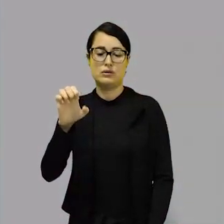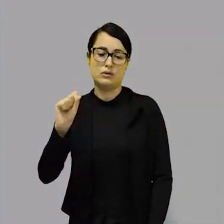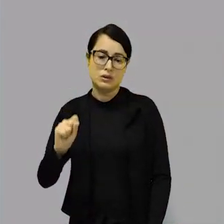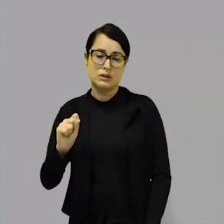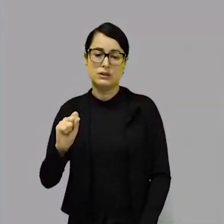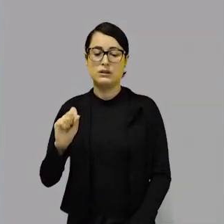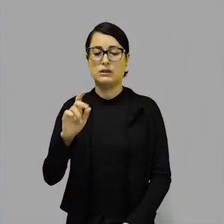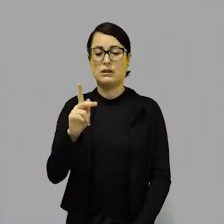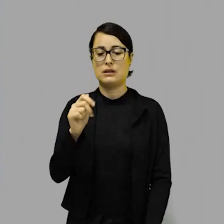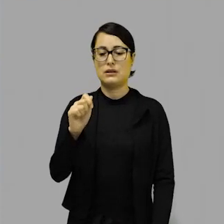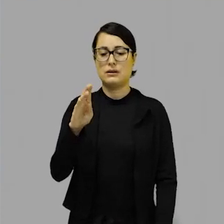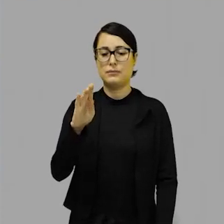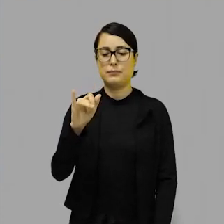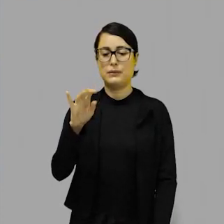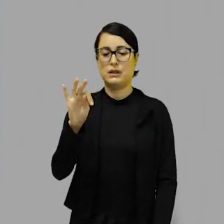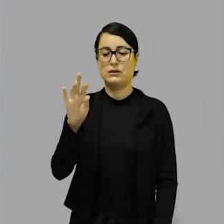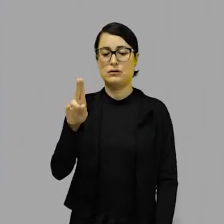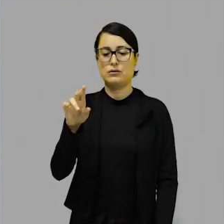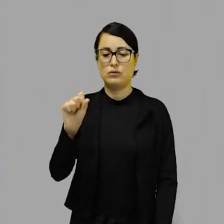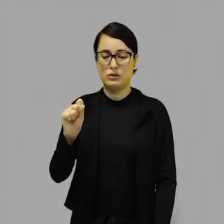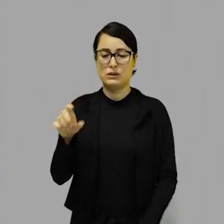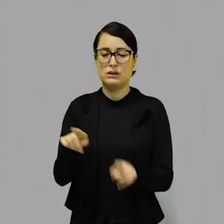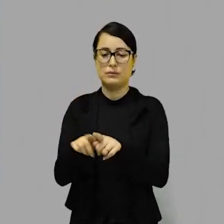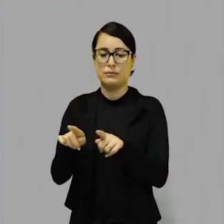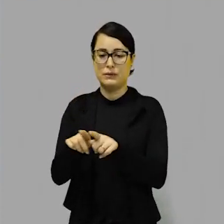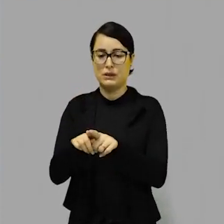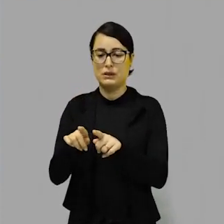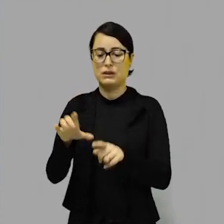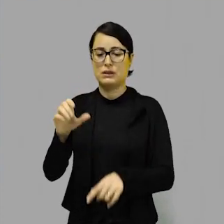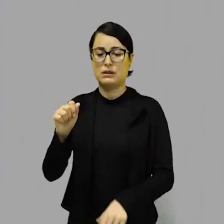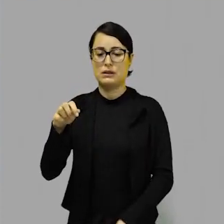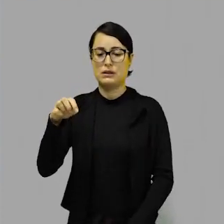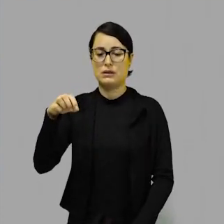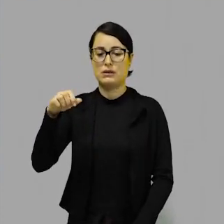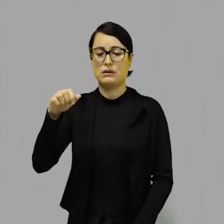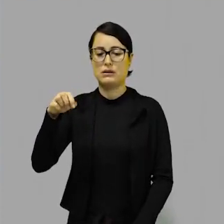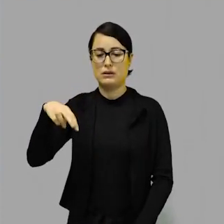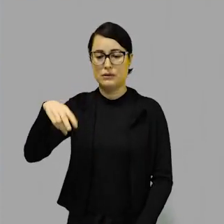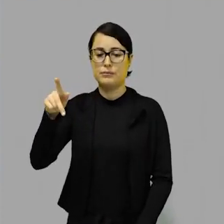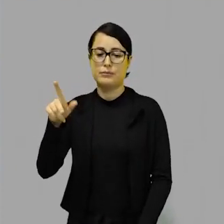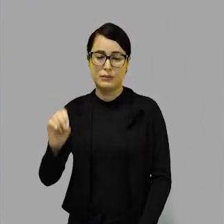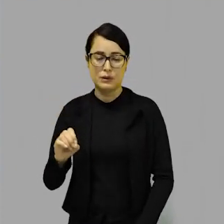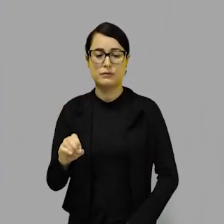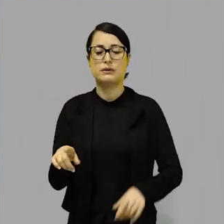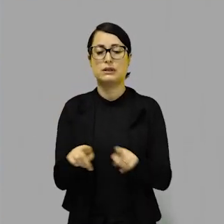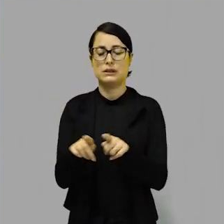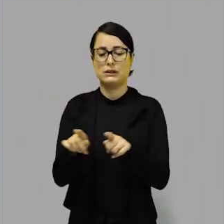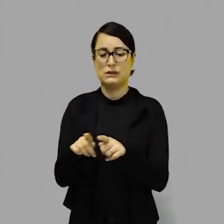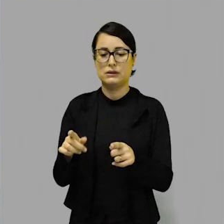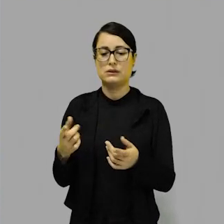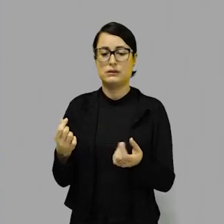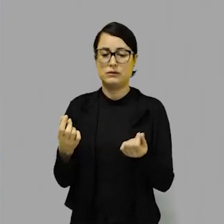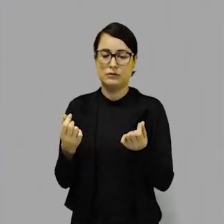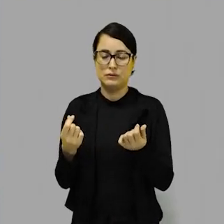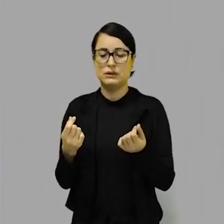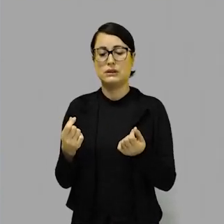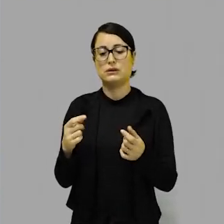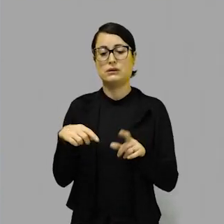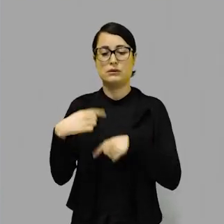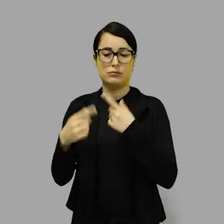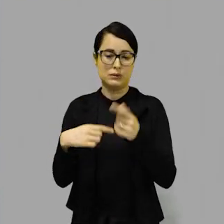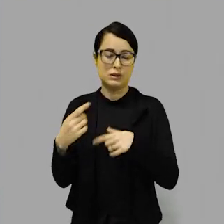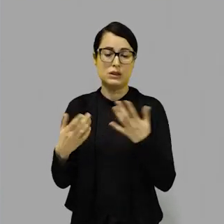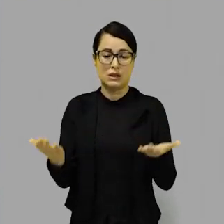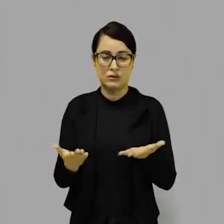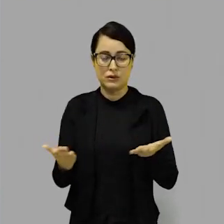conceitos que durante as aulas a gente vai trabalhar também, como capital cultural, violência simbólica, poder simbólico. Só que, por enquanto,